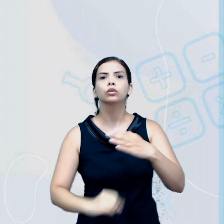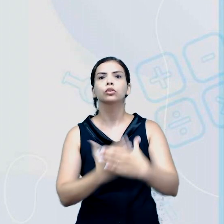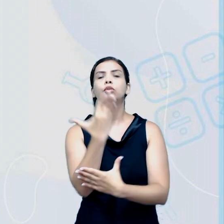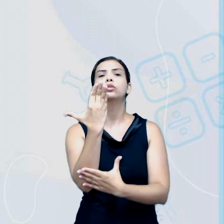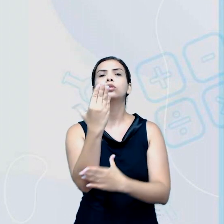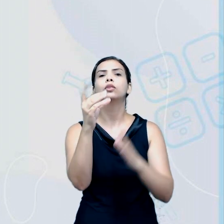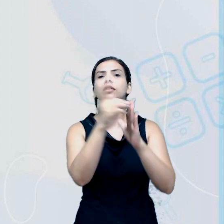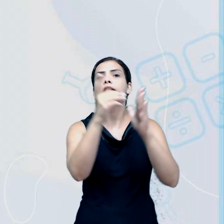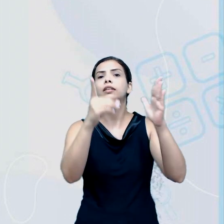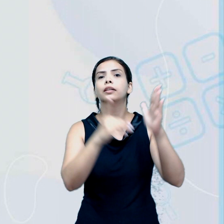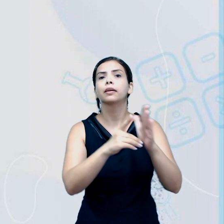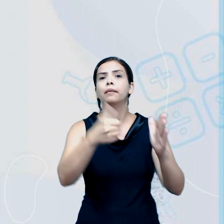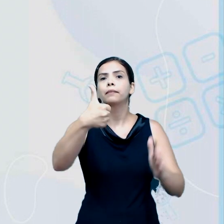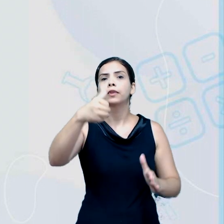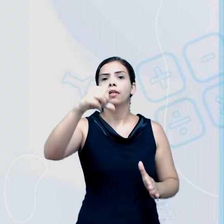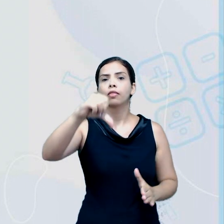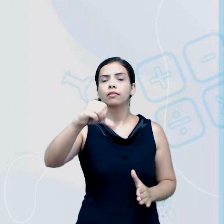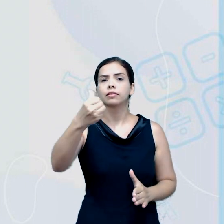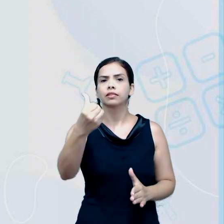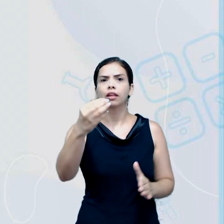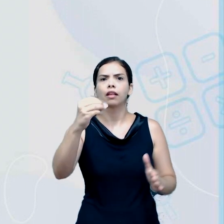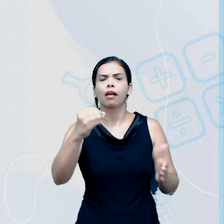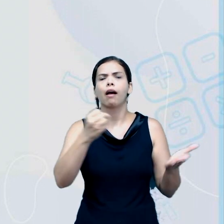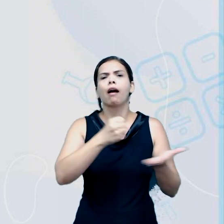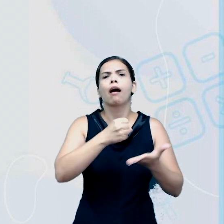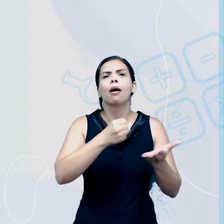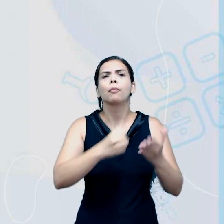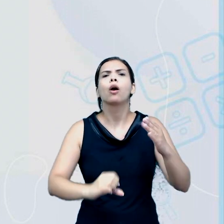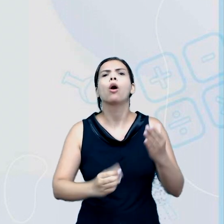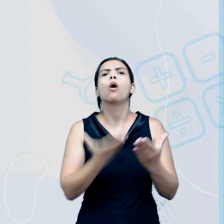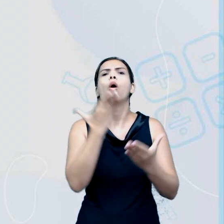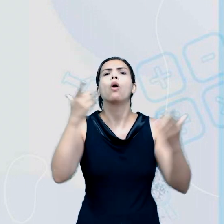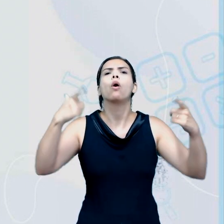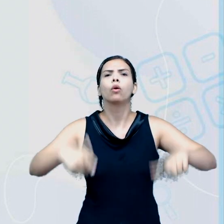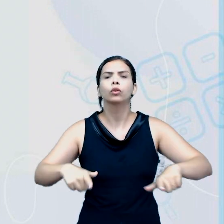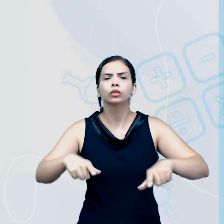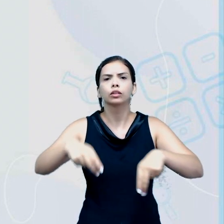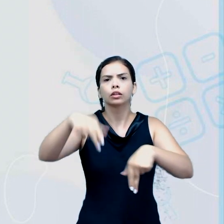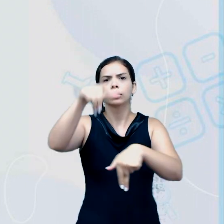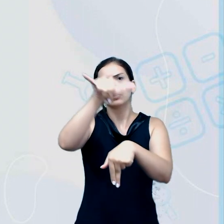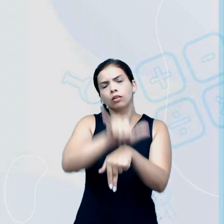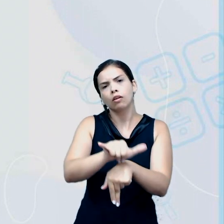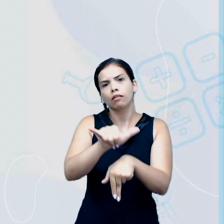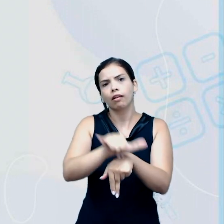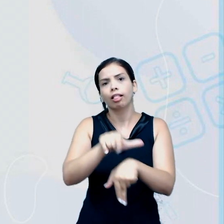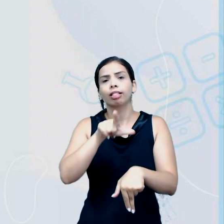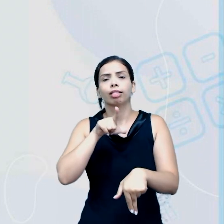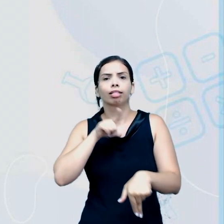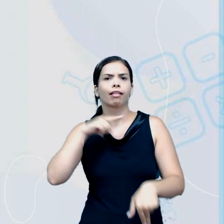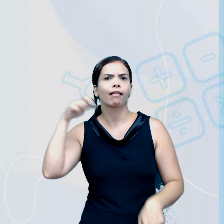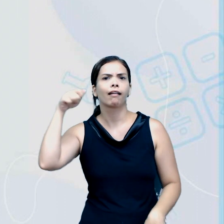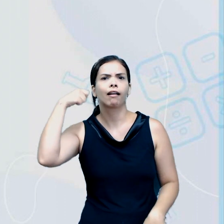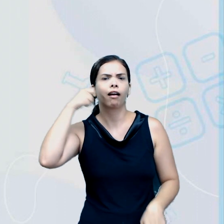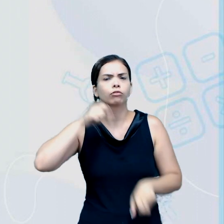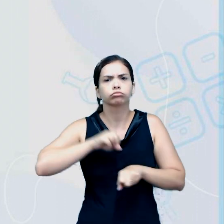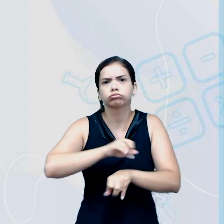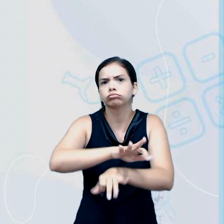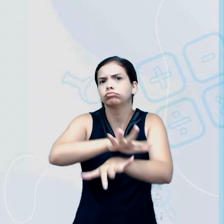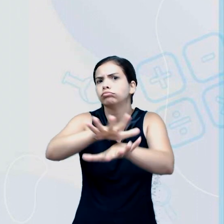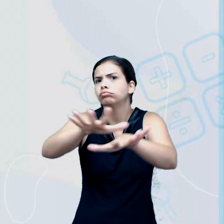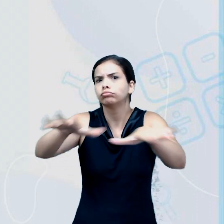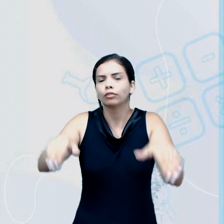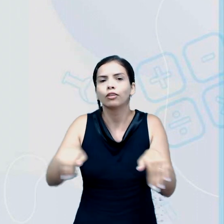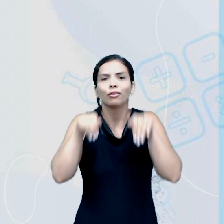ele é baseado em Nova York a base dele a Nova York porém ele tem artistas espalhados pela